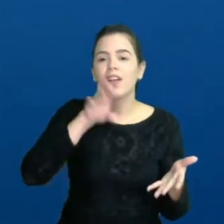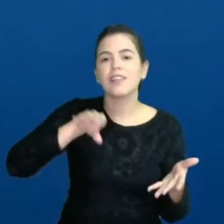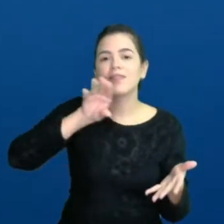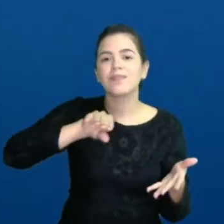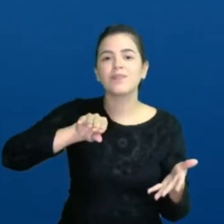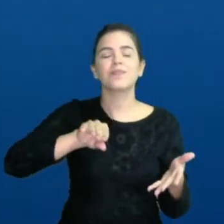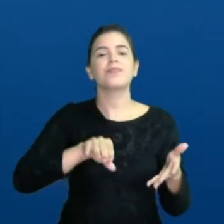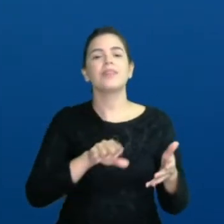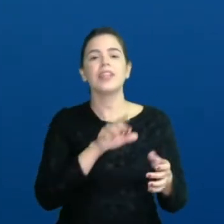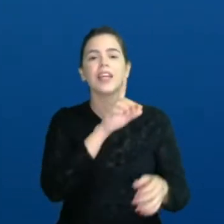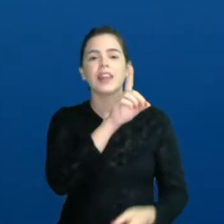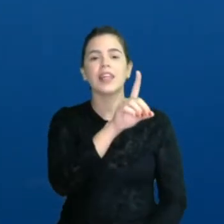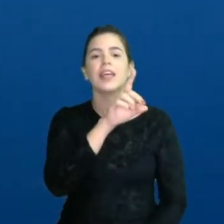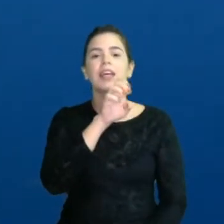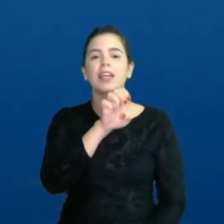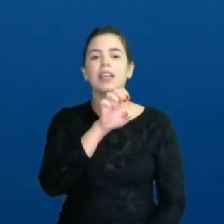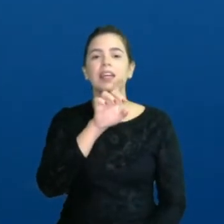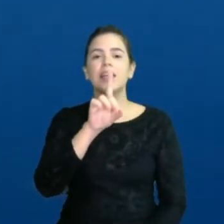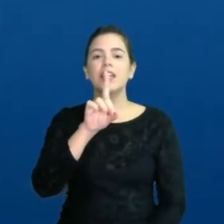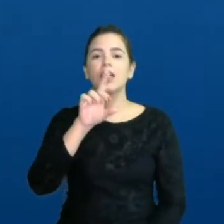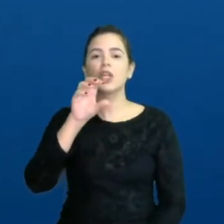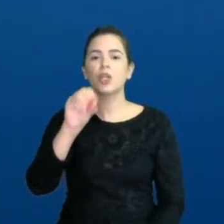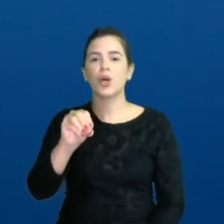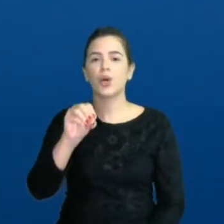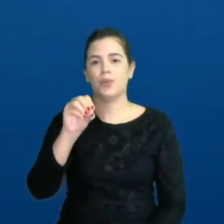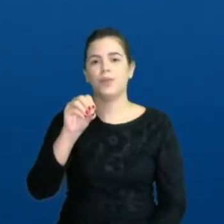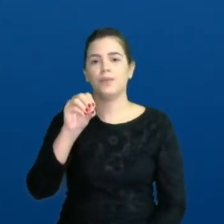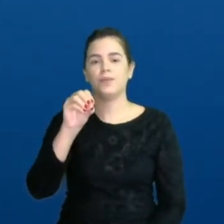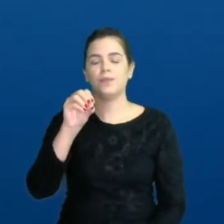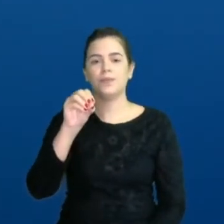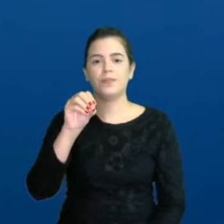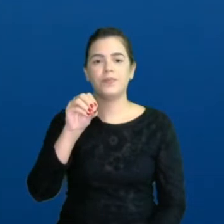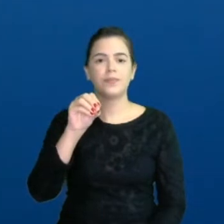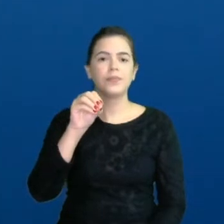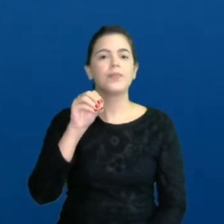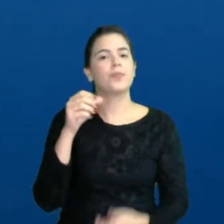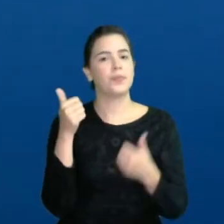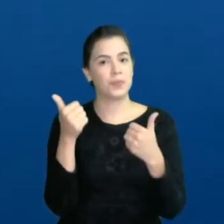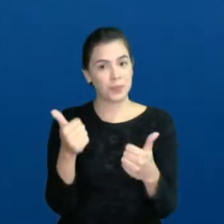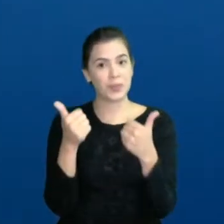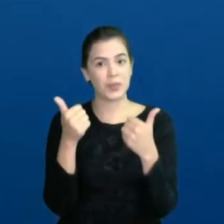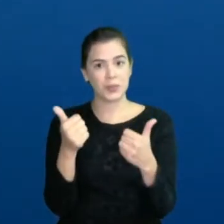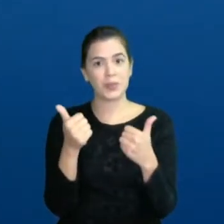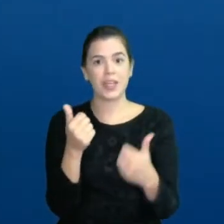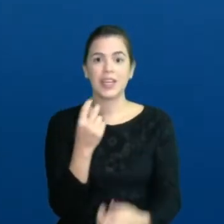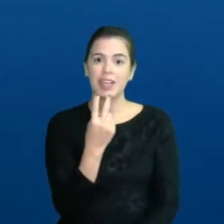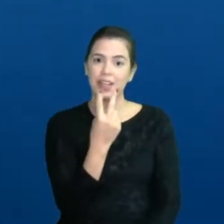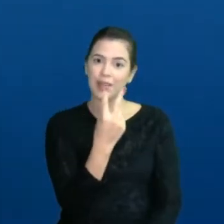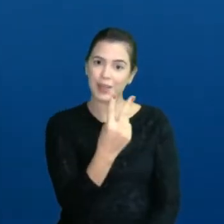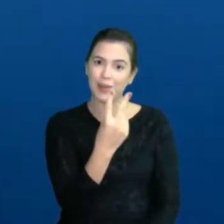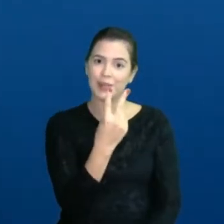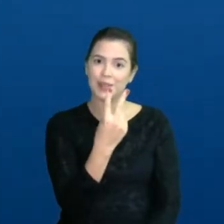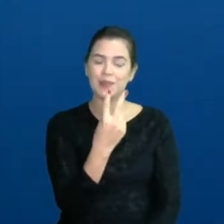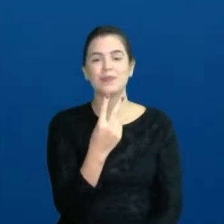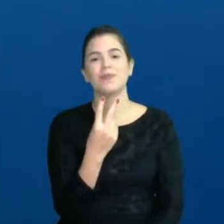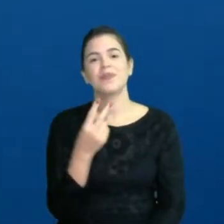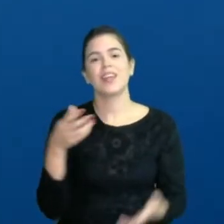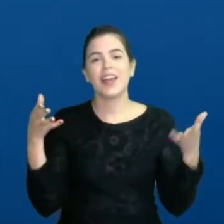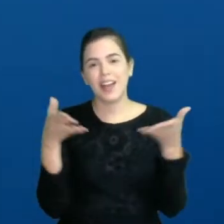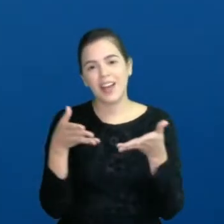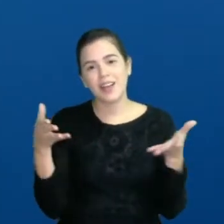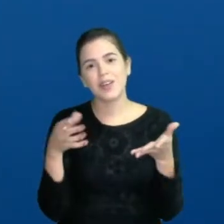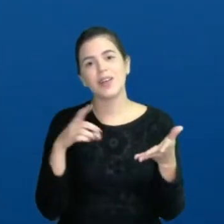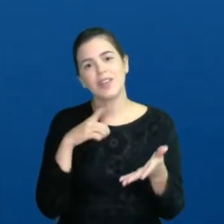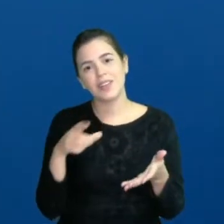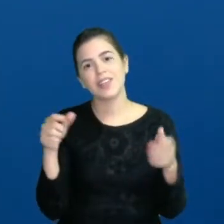dó. Quantos pedacinhos eu falei? De, dó. Muito bem. 2 pedacinhos. Agora eu